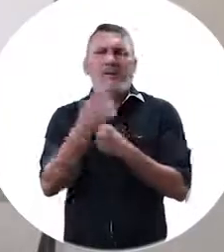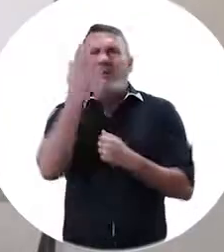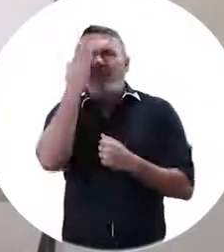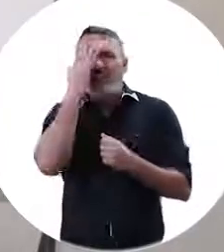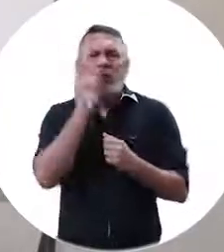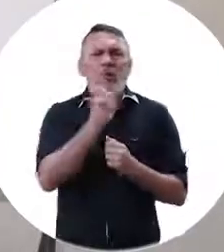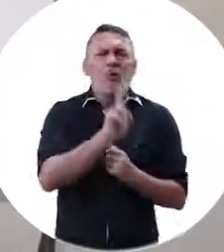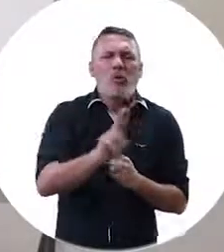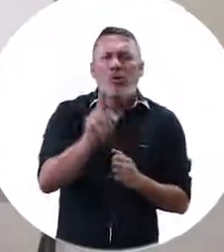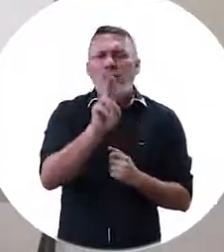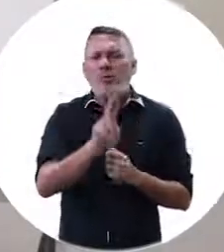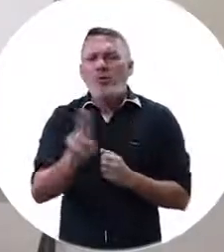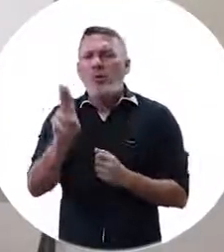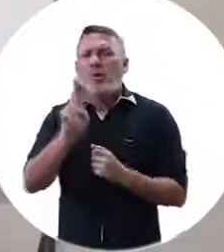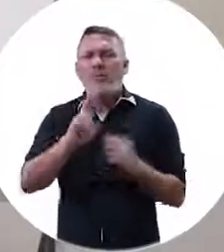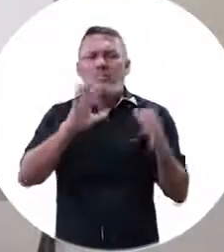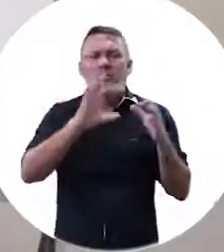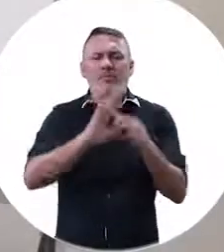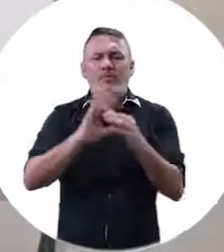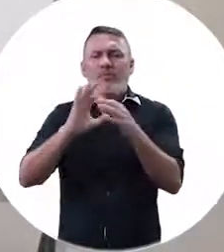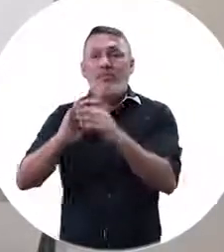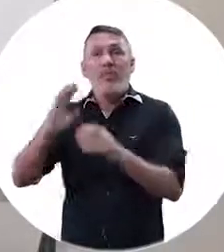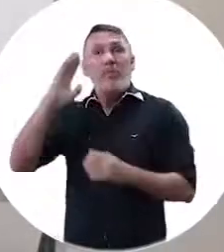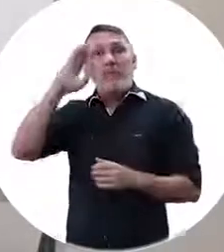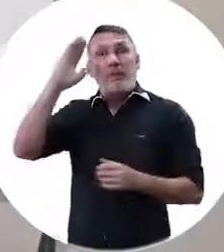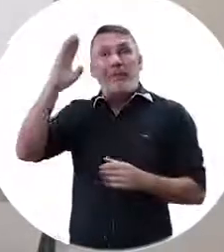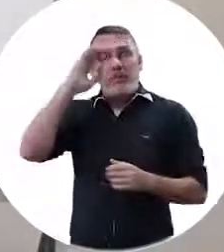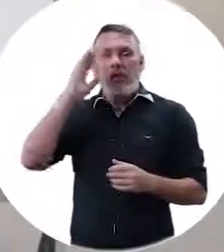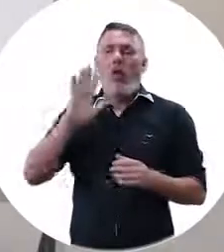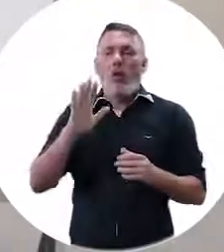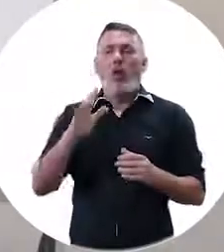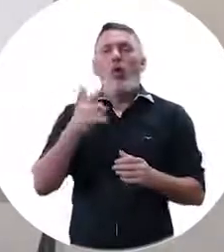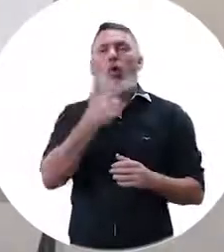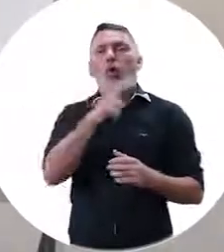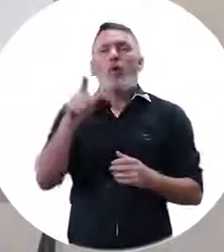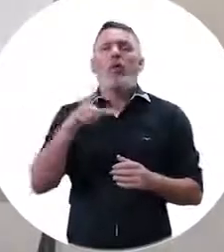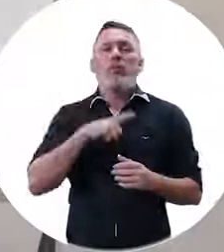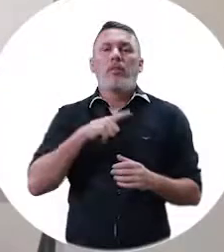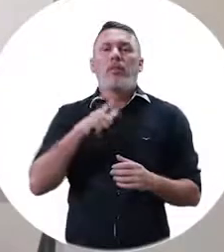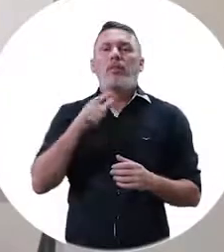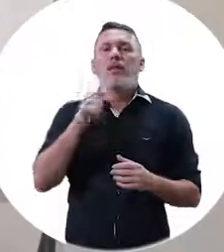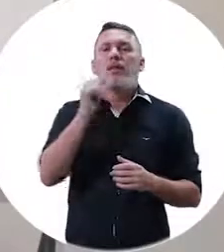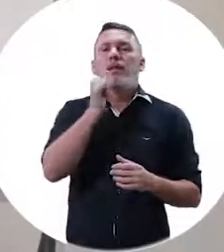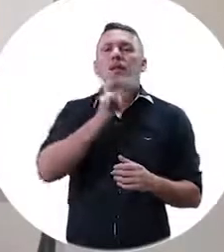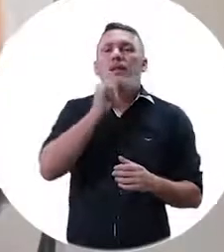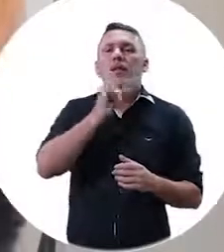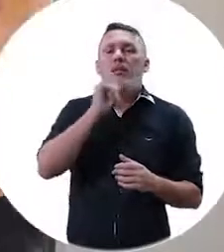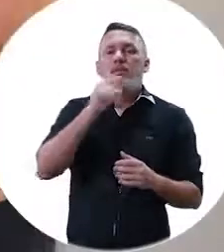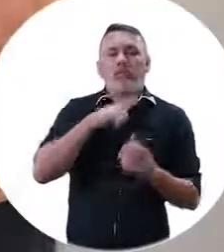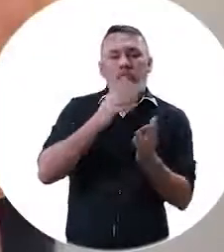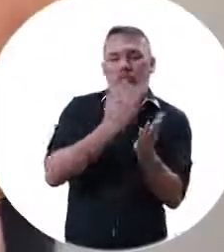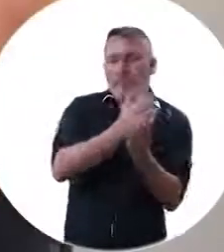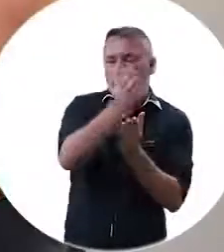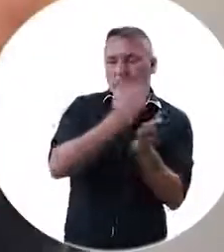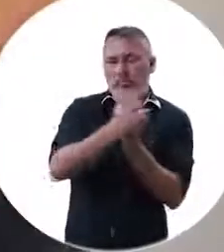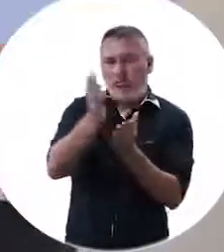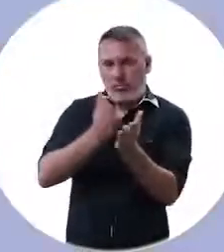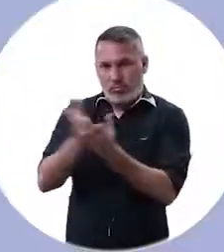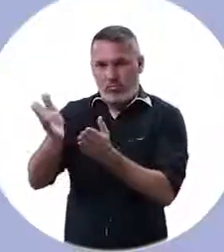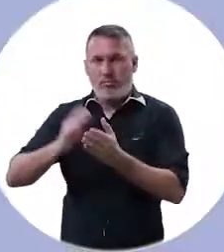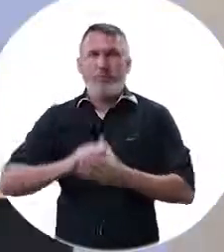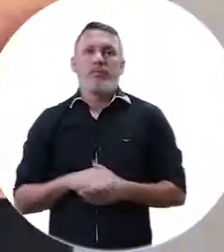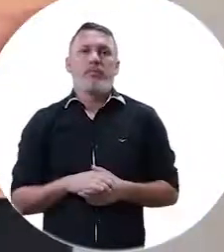Esse é o básico de nomenclatura de cadeias principais. Vamos ver os outros exemplos agora das cadeias ramificadas e